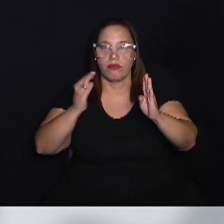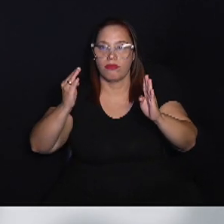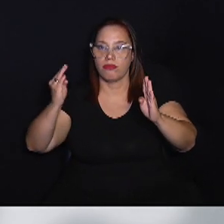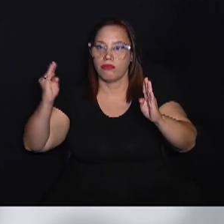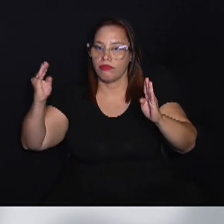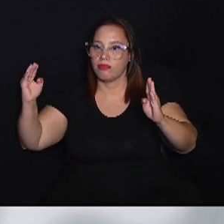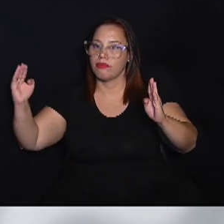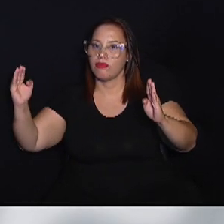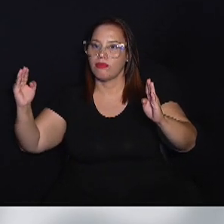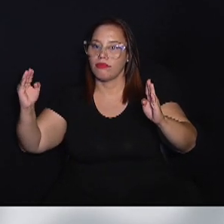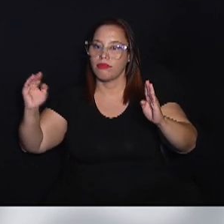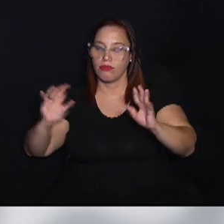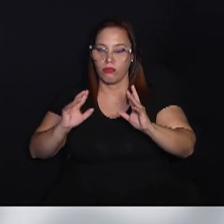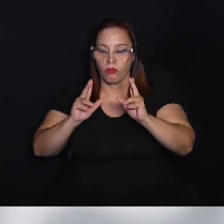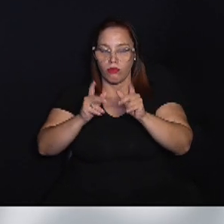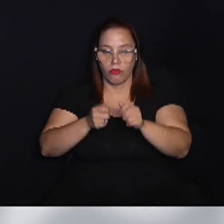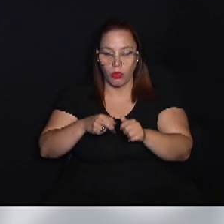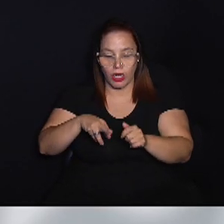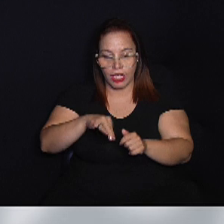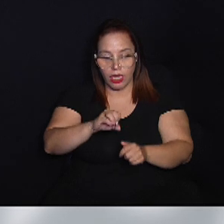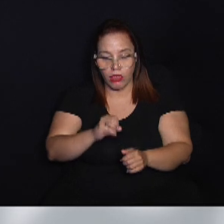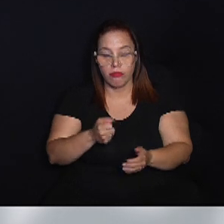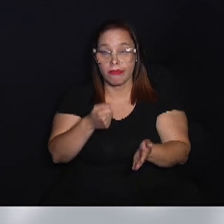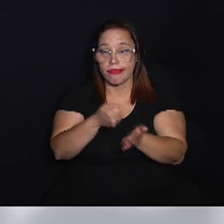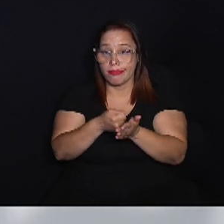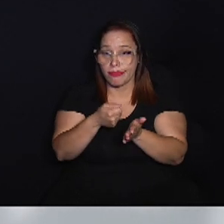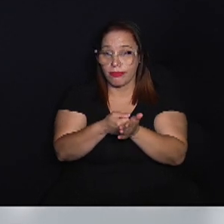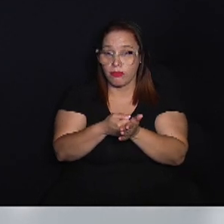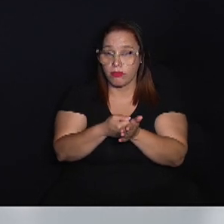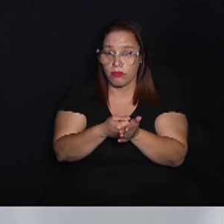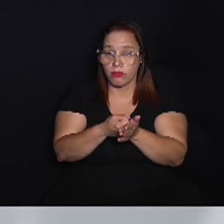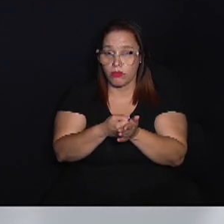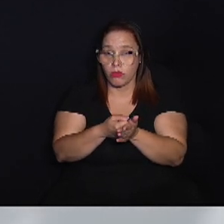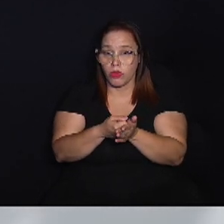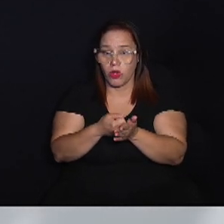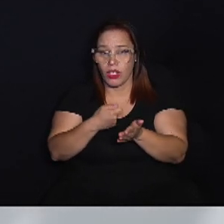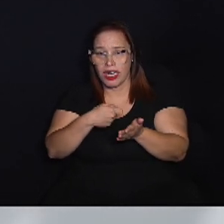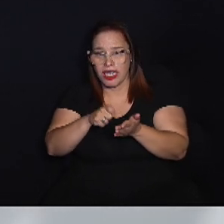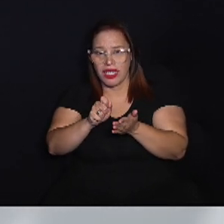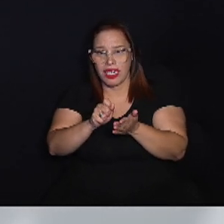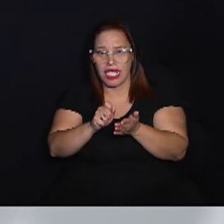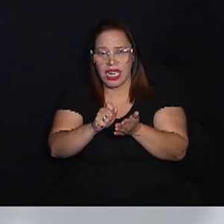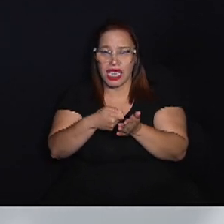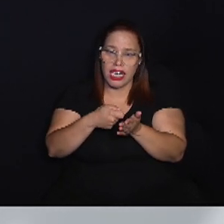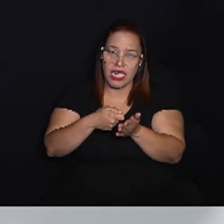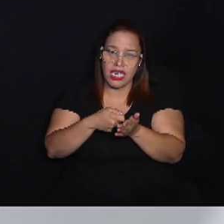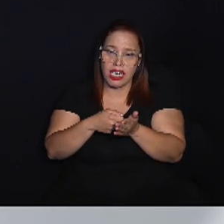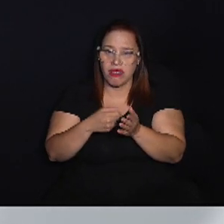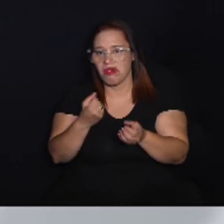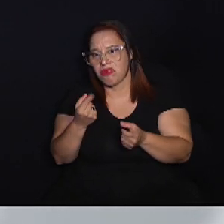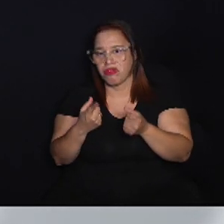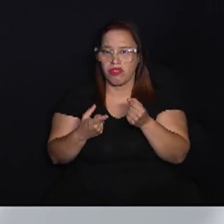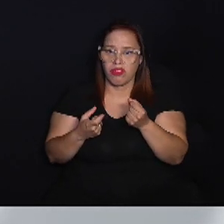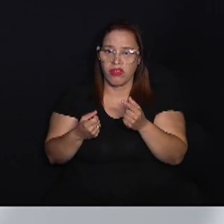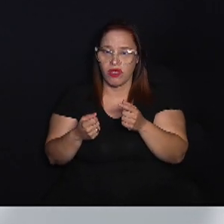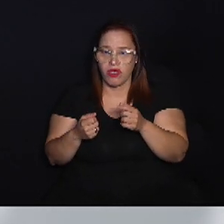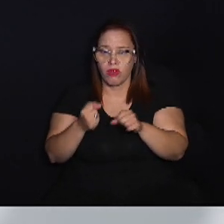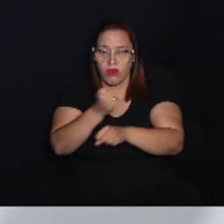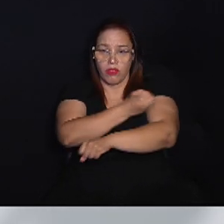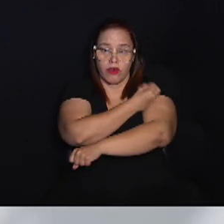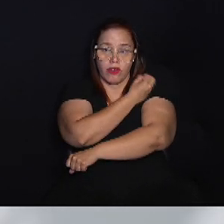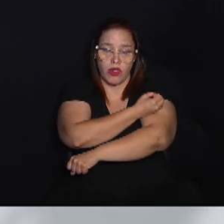bibliotecas. Todos os grandes mosteiros possuíam um scriptorium, que nada mais era do que uma oficina